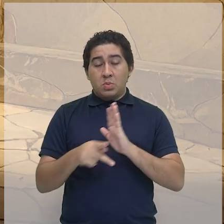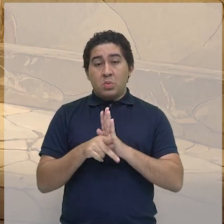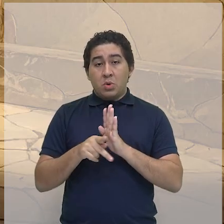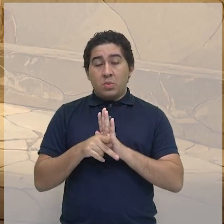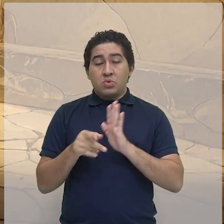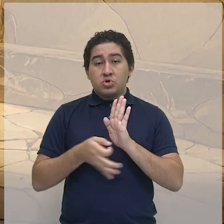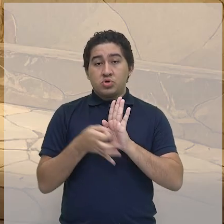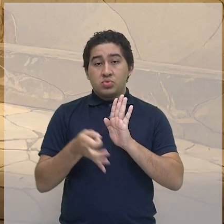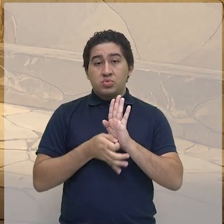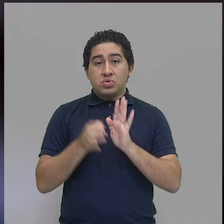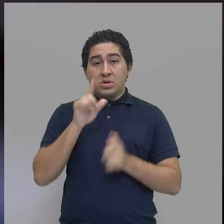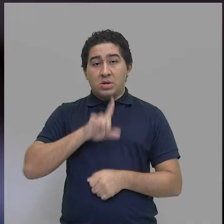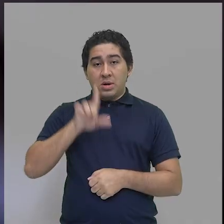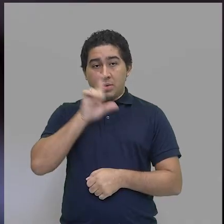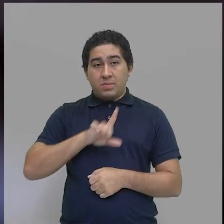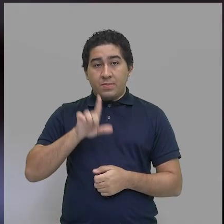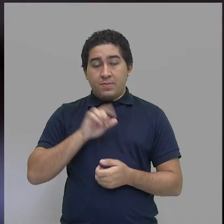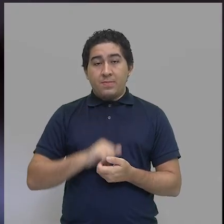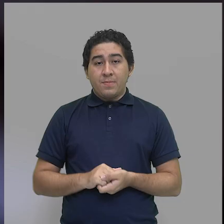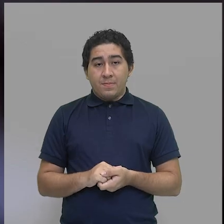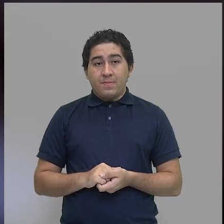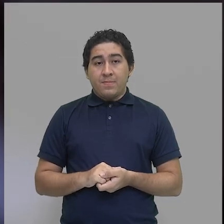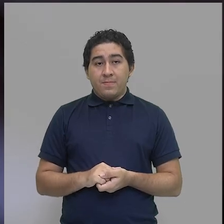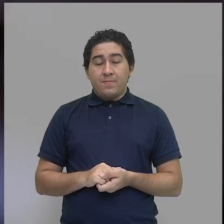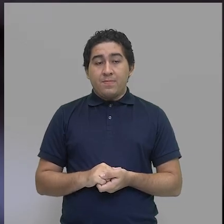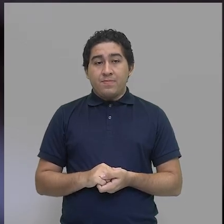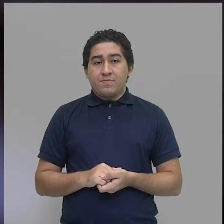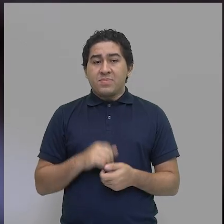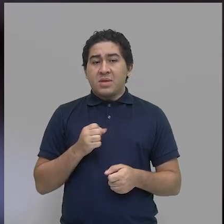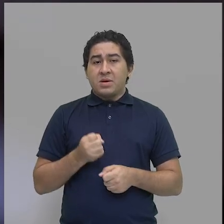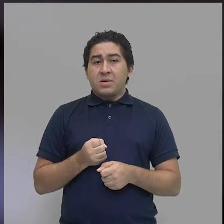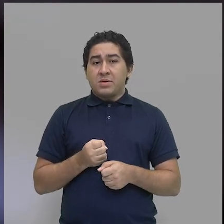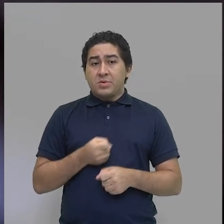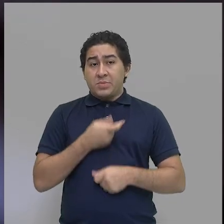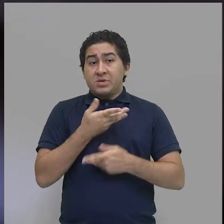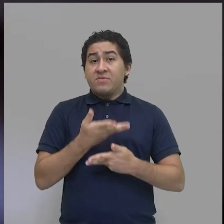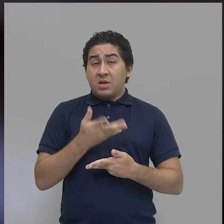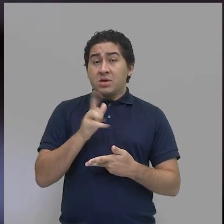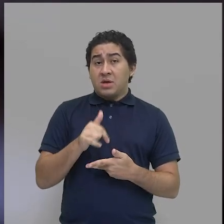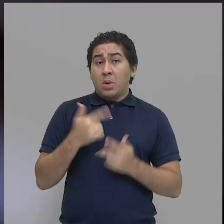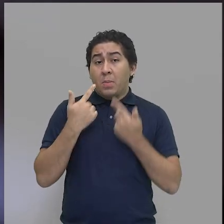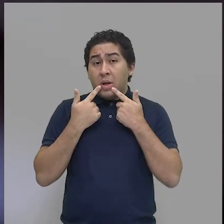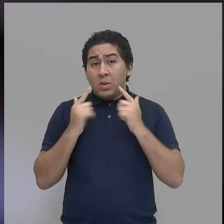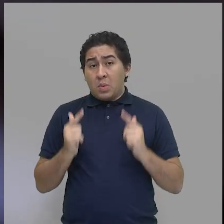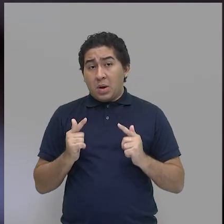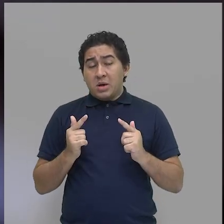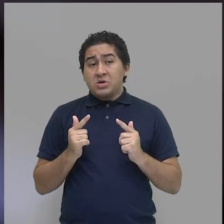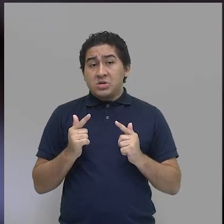discurso literário. A expressividade é uma linguagem mais expressiva,